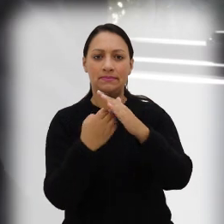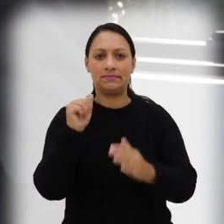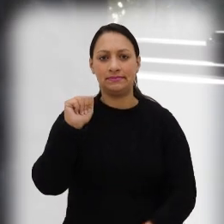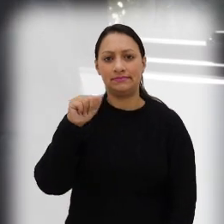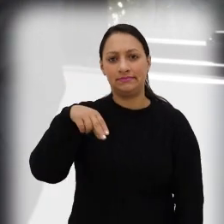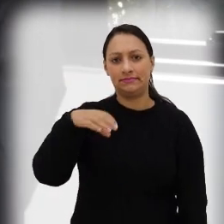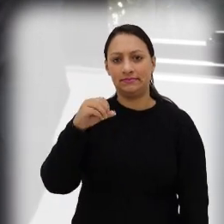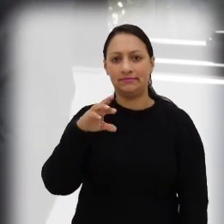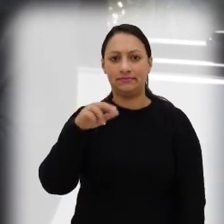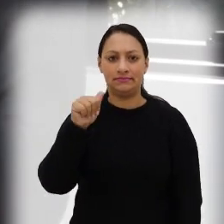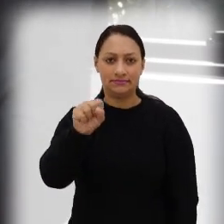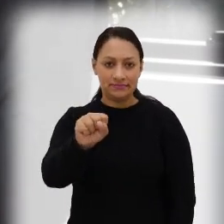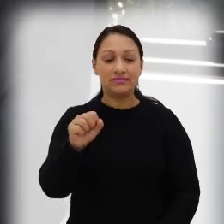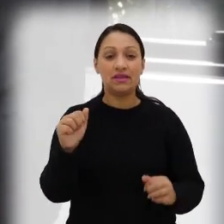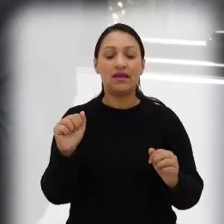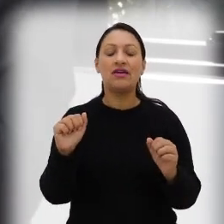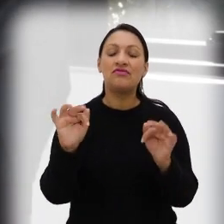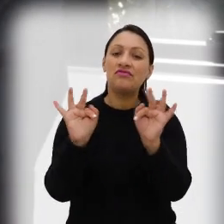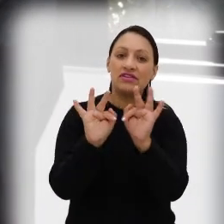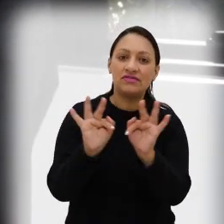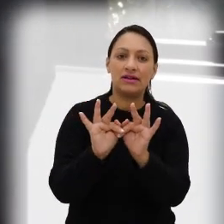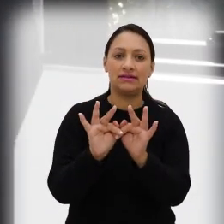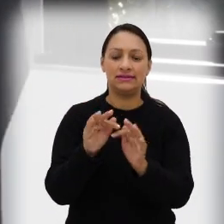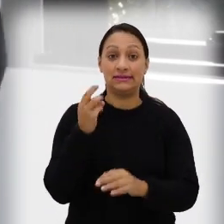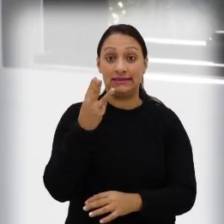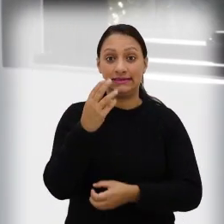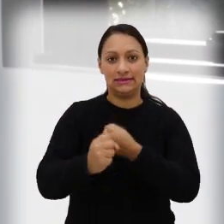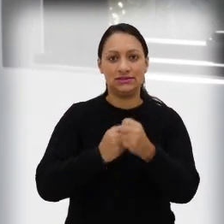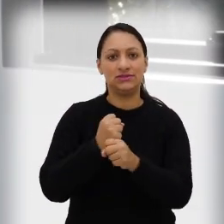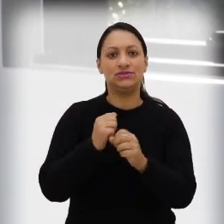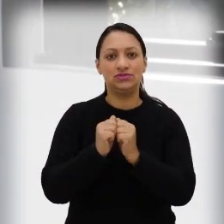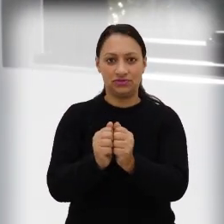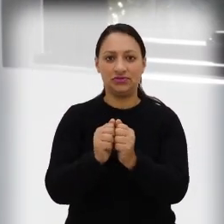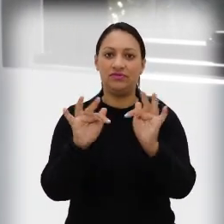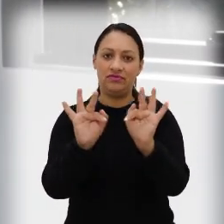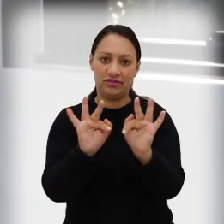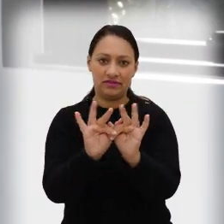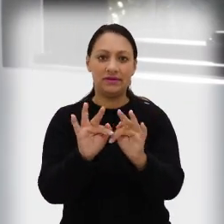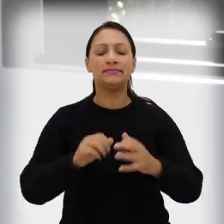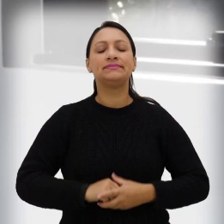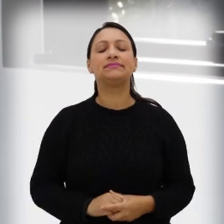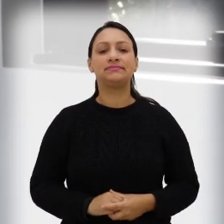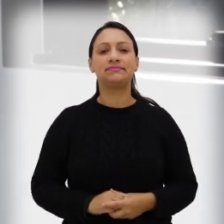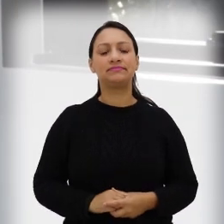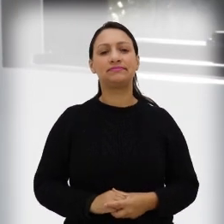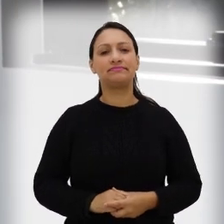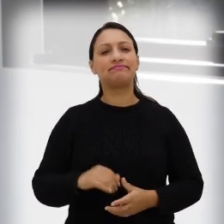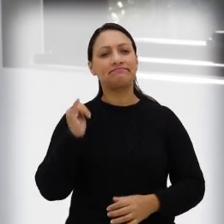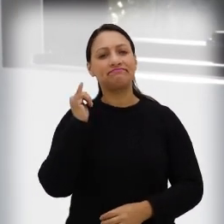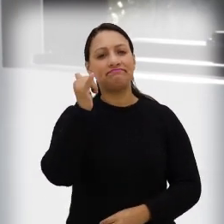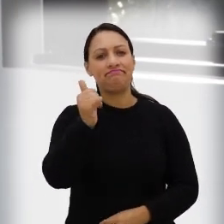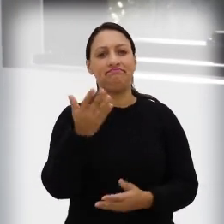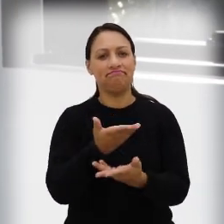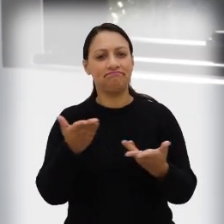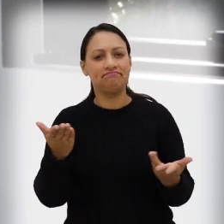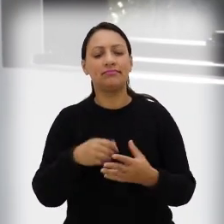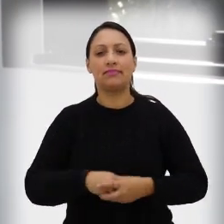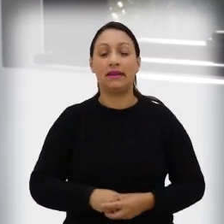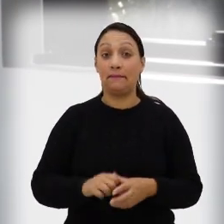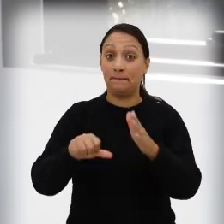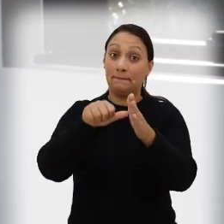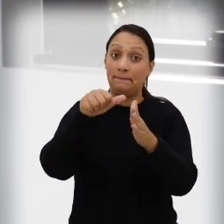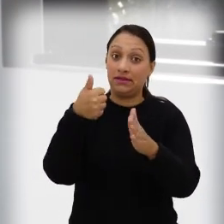e a Fevale, nessa 3ª edição junto com a Fevale. Quero dizer para vocês que o programa, bom, primeiro